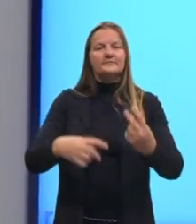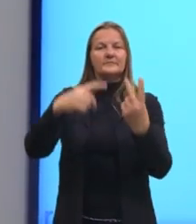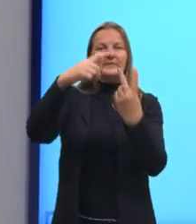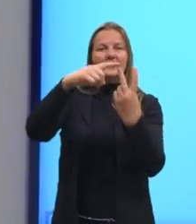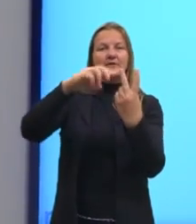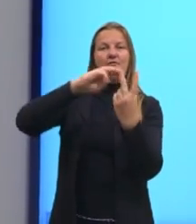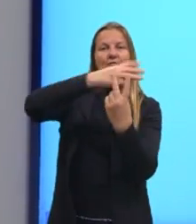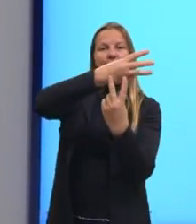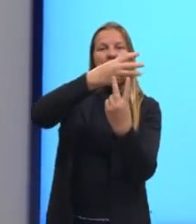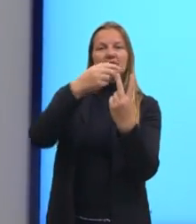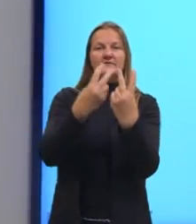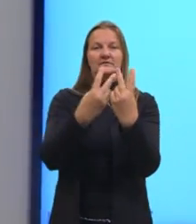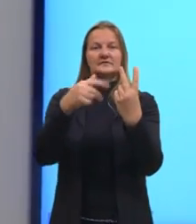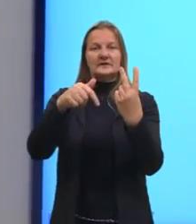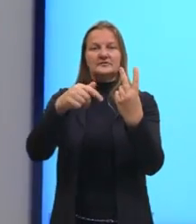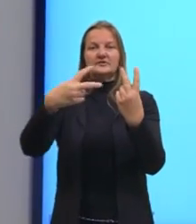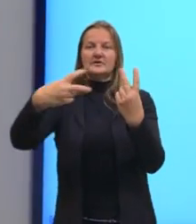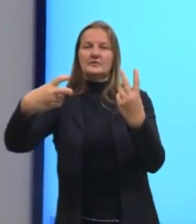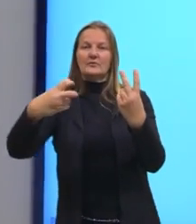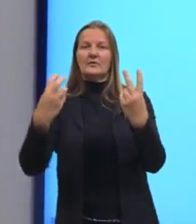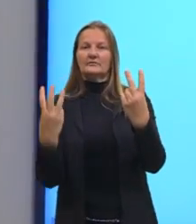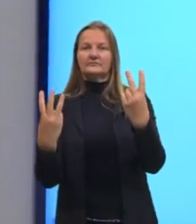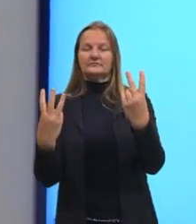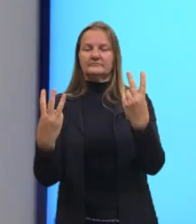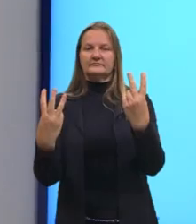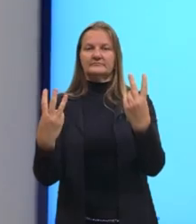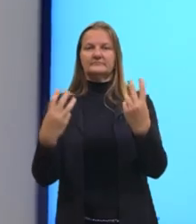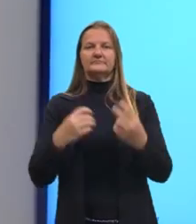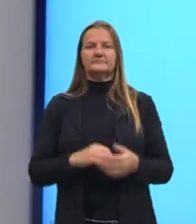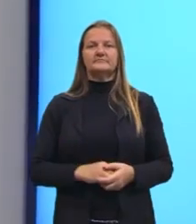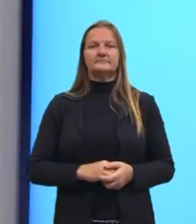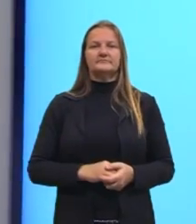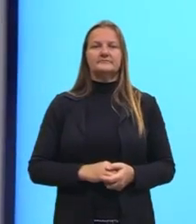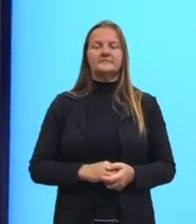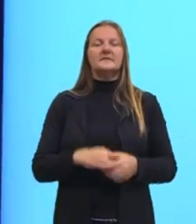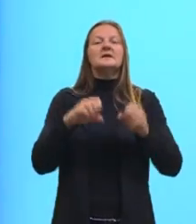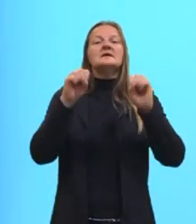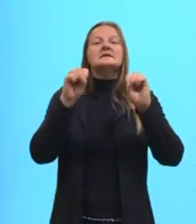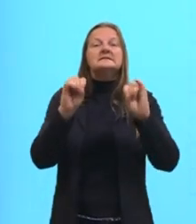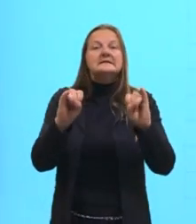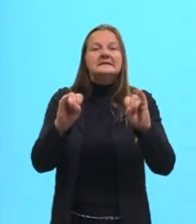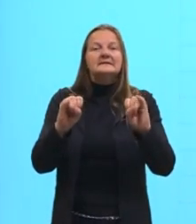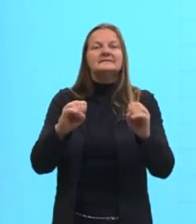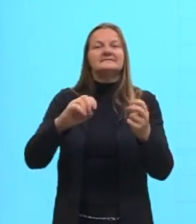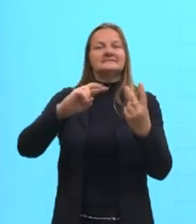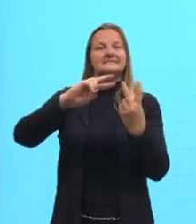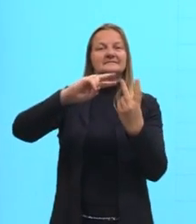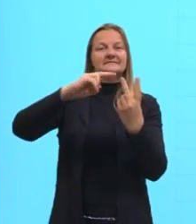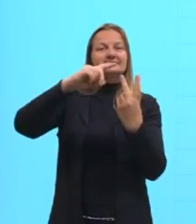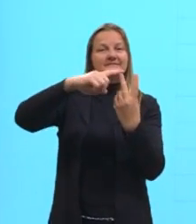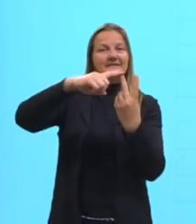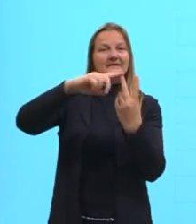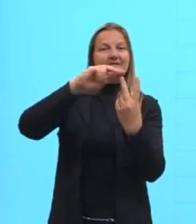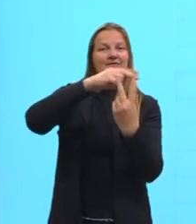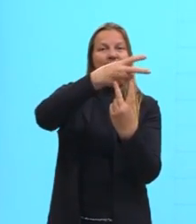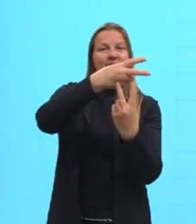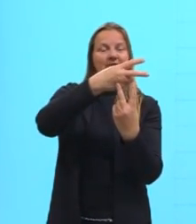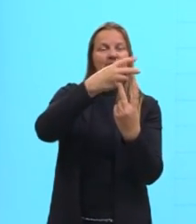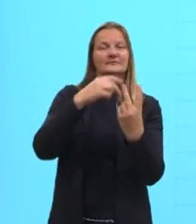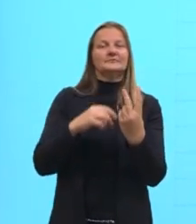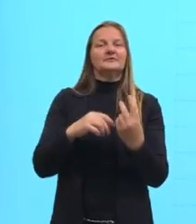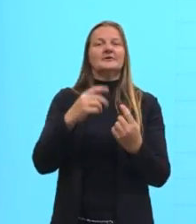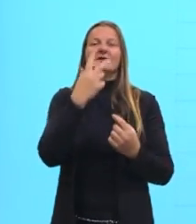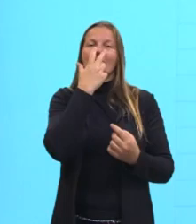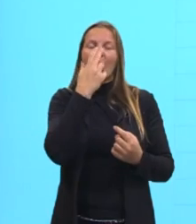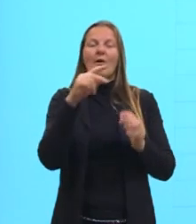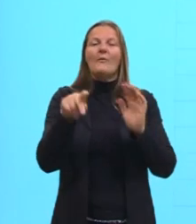a raiz cúbica de 27 e três tá se nós temos raiz quadrada é um número que elevado ao